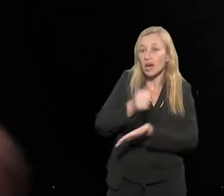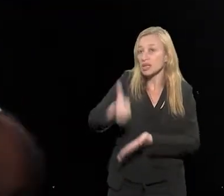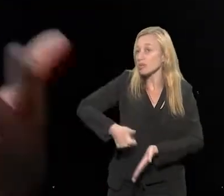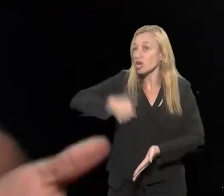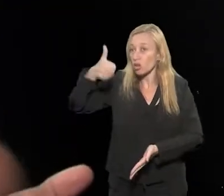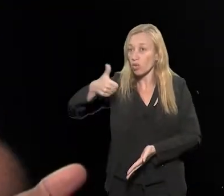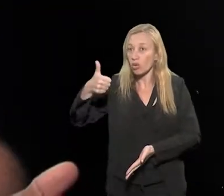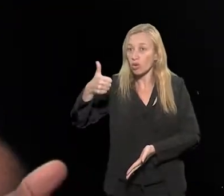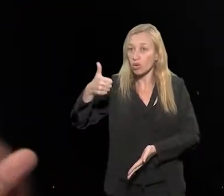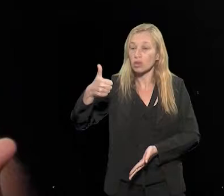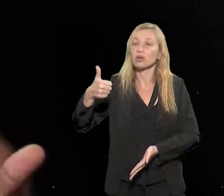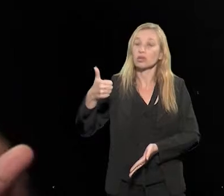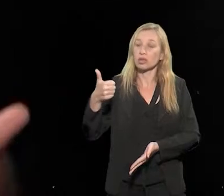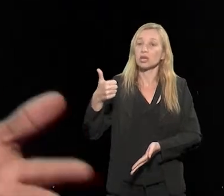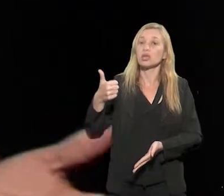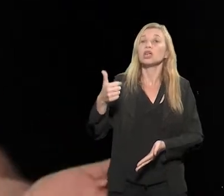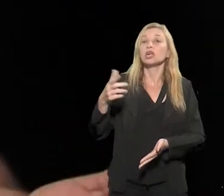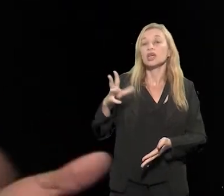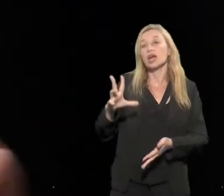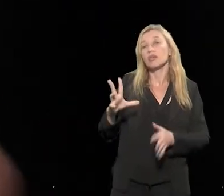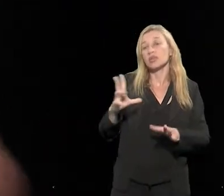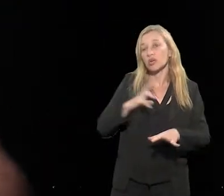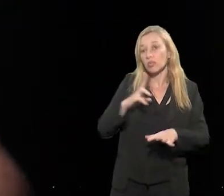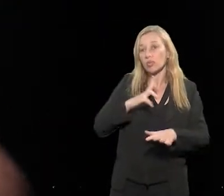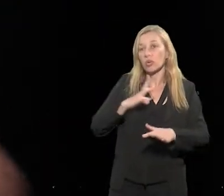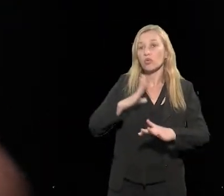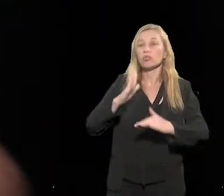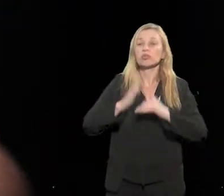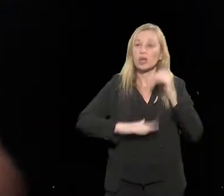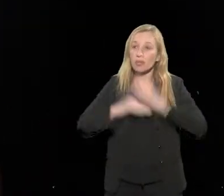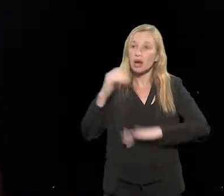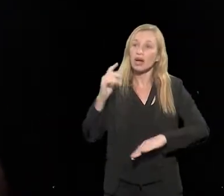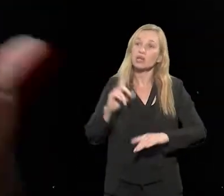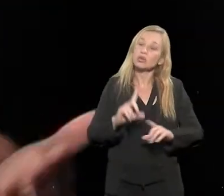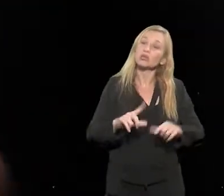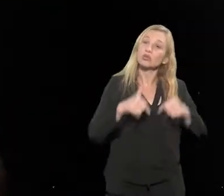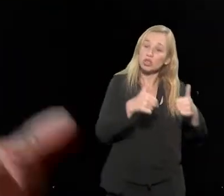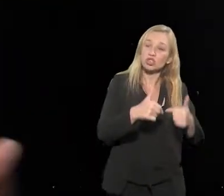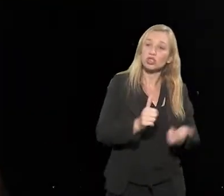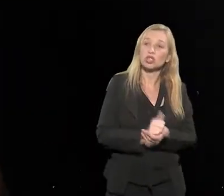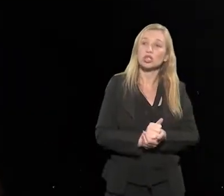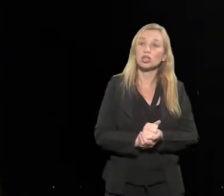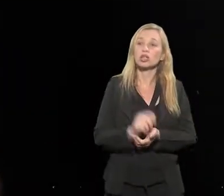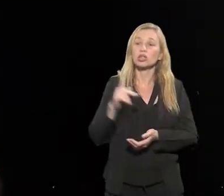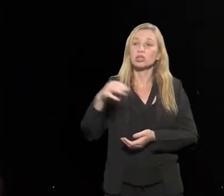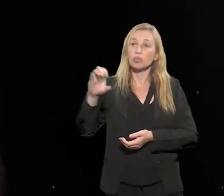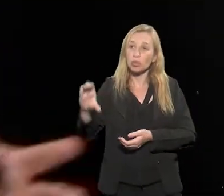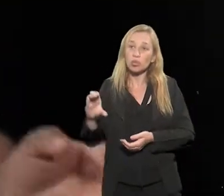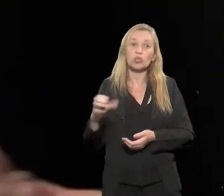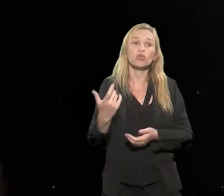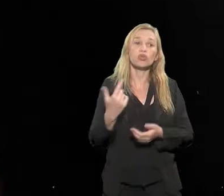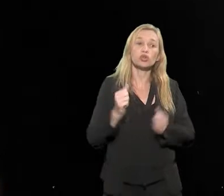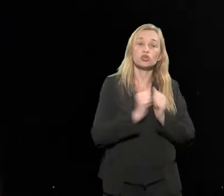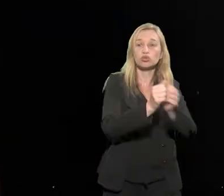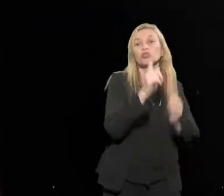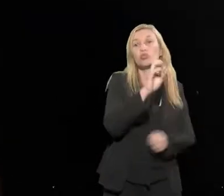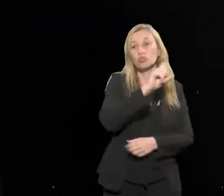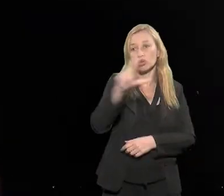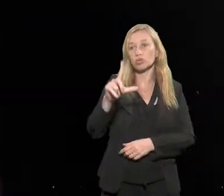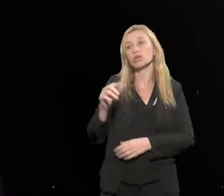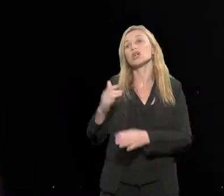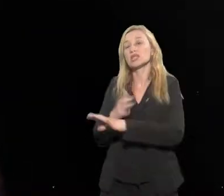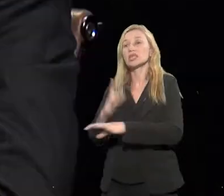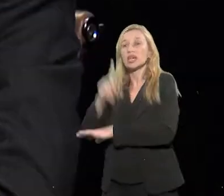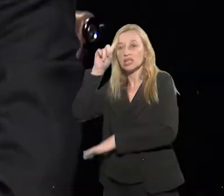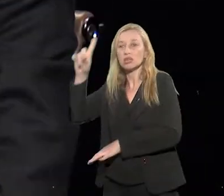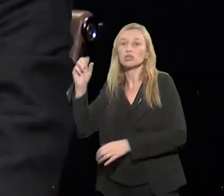estrutura suficiente para seguir a minha própria carreira, e foi o que aconteceu. Mas eu entro na CUFA exatamente com o Bill ali naquele contexto de Cidade de